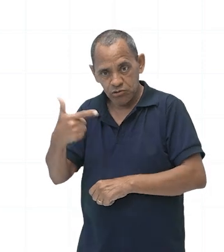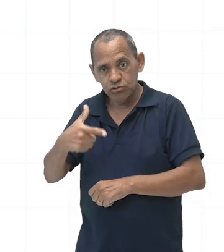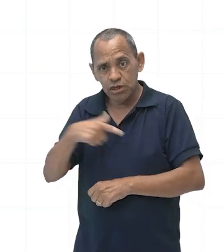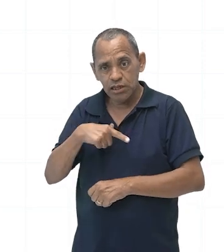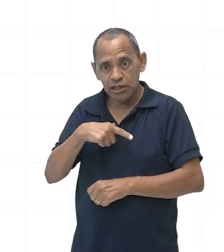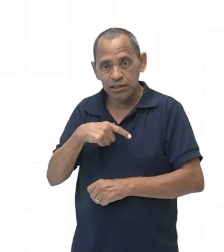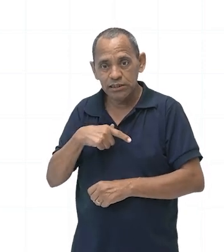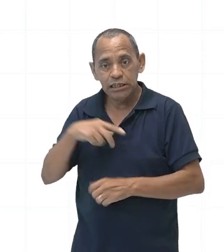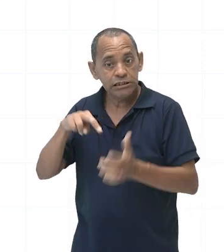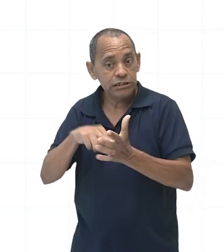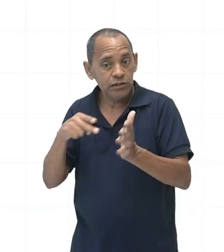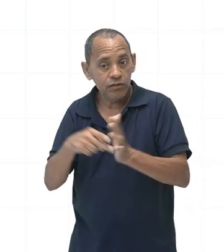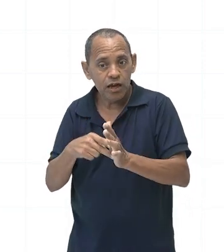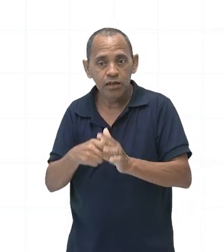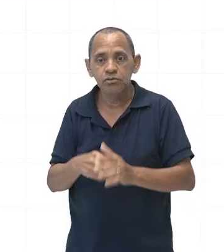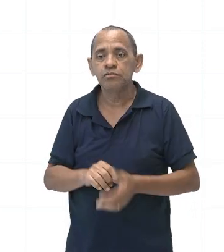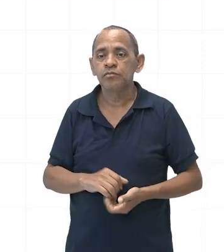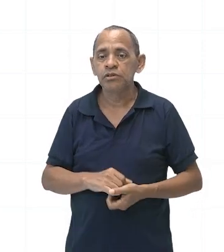de oração